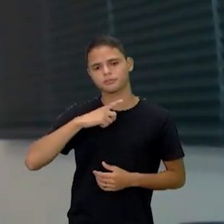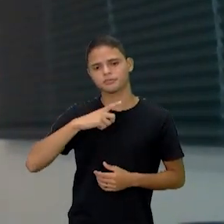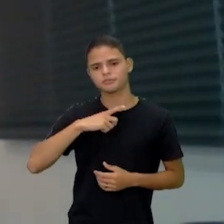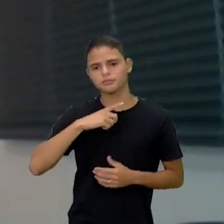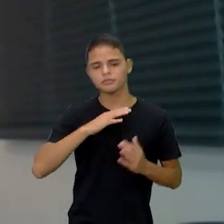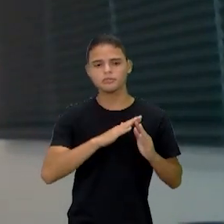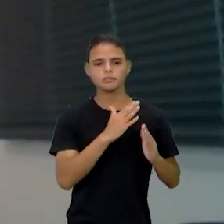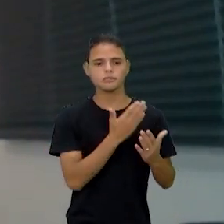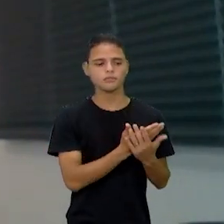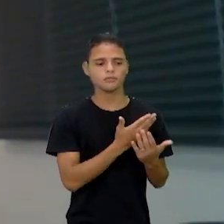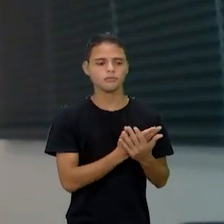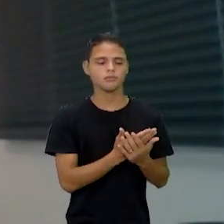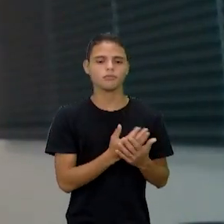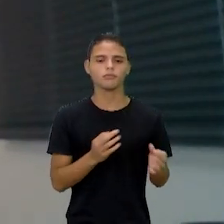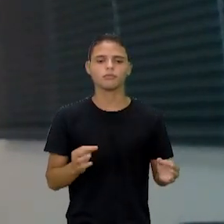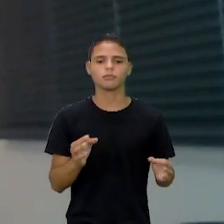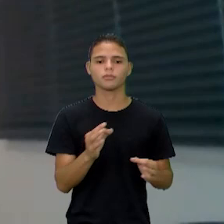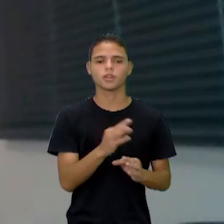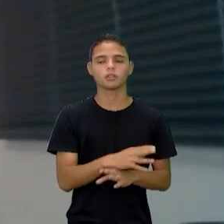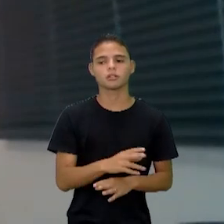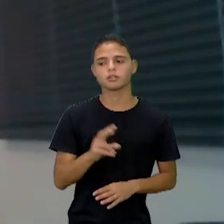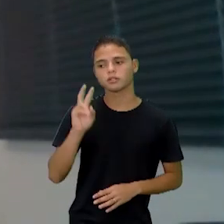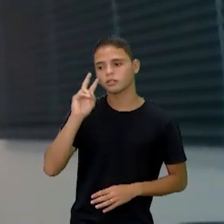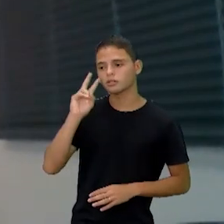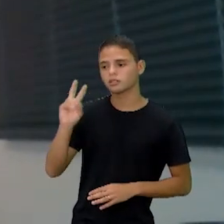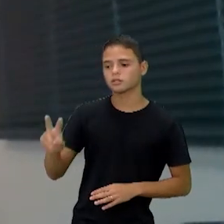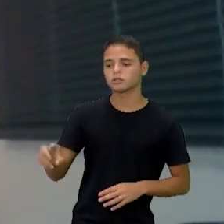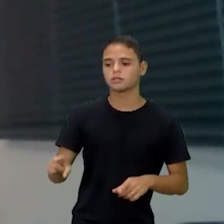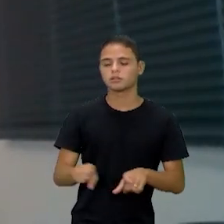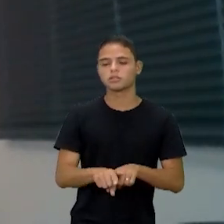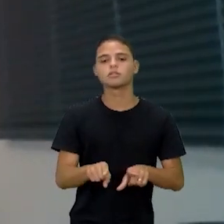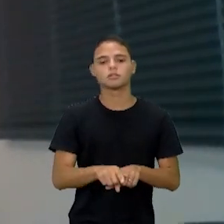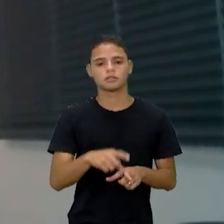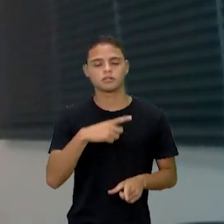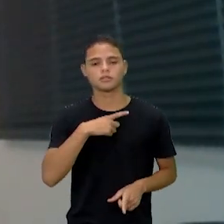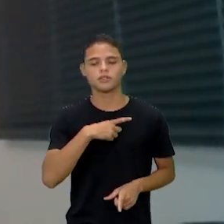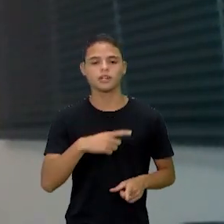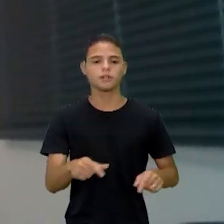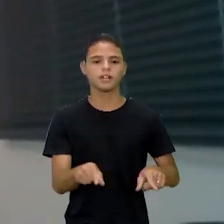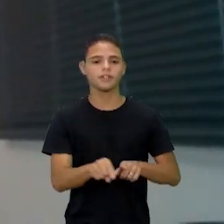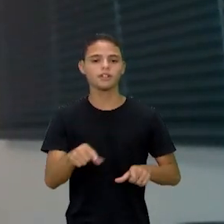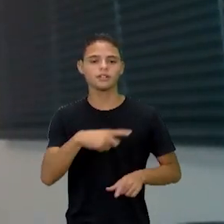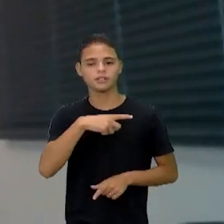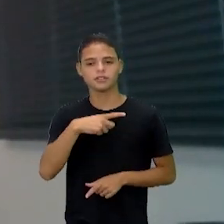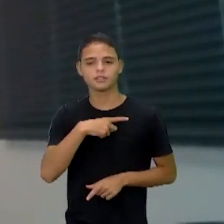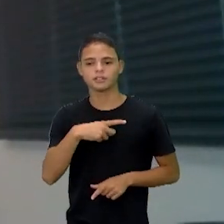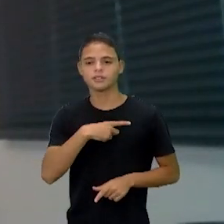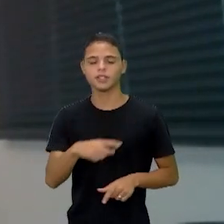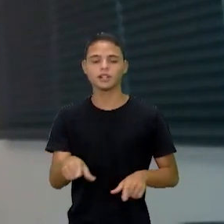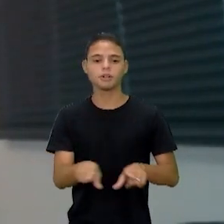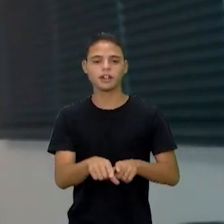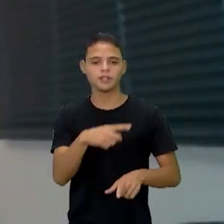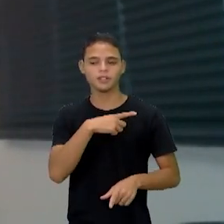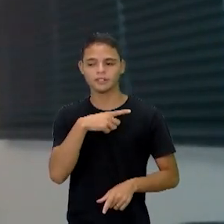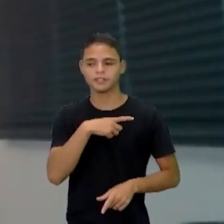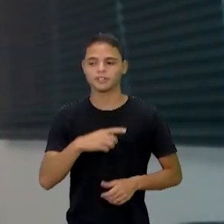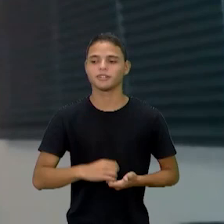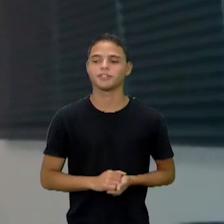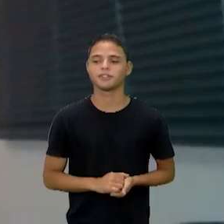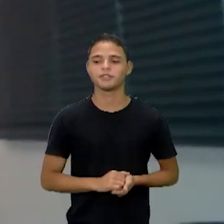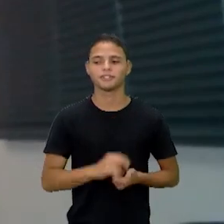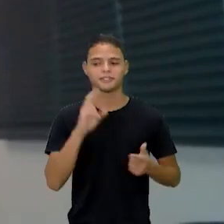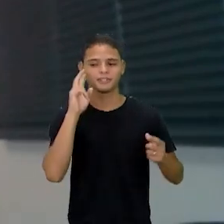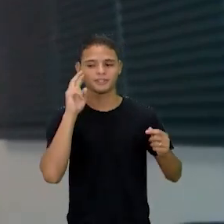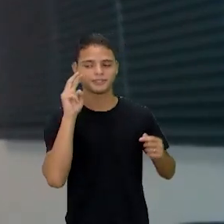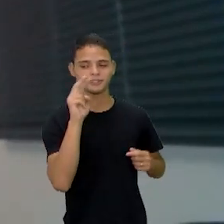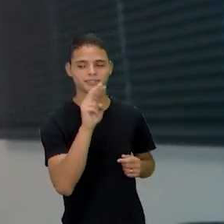à escola. Passam sem serem notados, sem serem percebidos e sem serem estimulados nas suas necessidades, né? Então, olhar